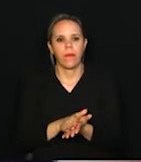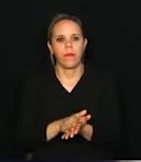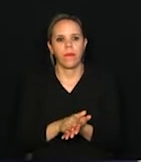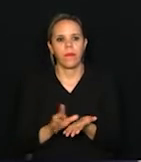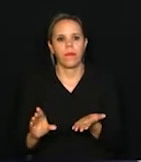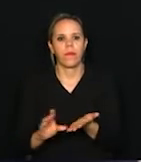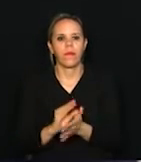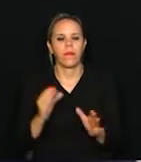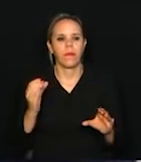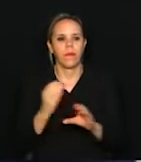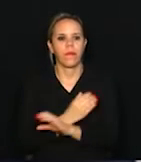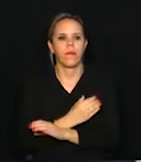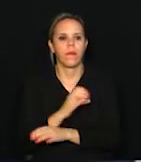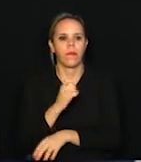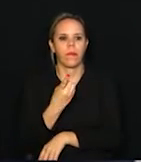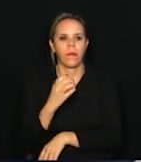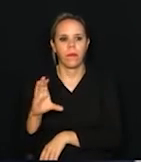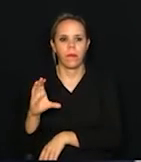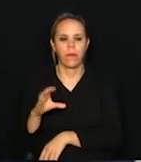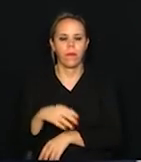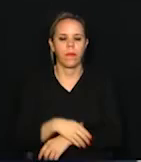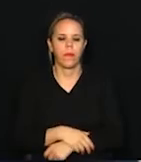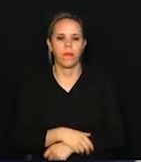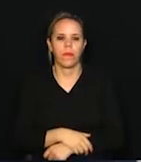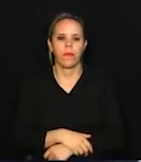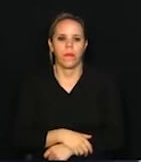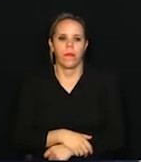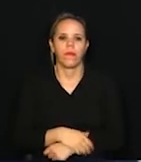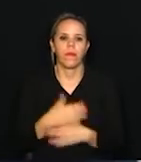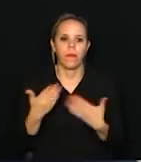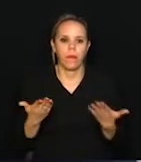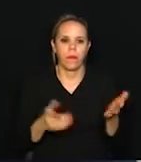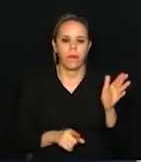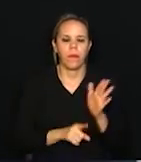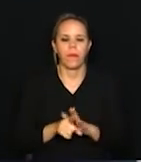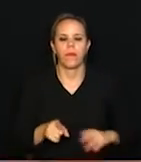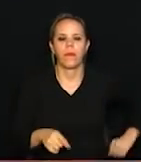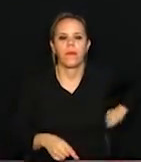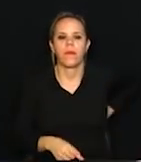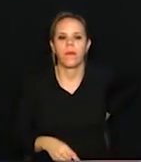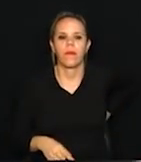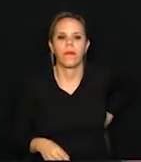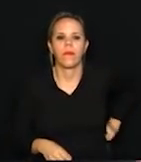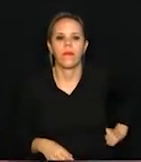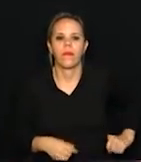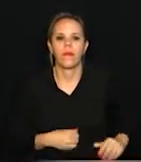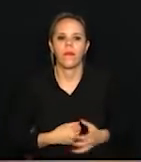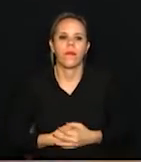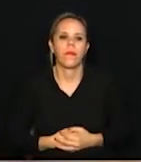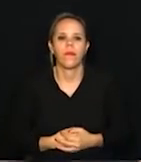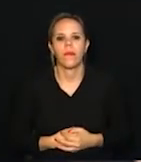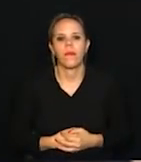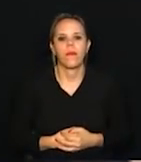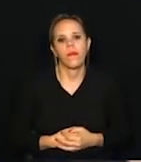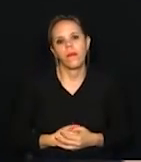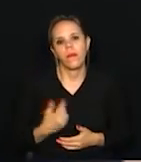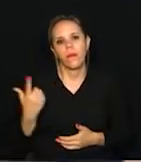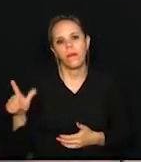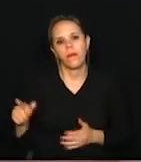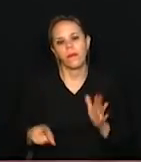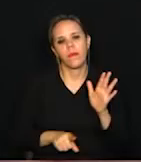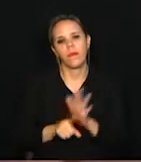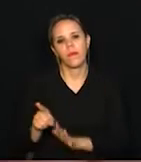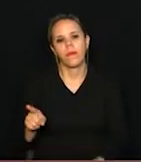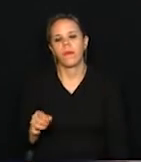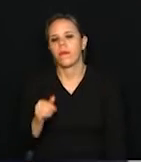receita total da INDEC. Essa que é a minha pergunta. E a outra tem a